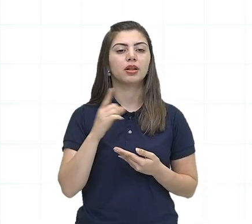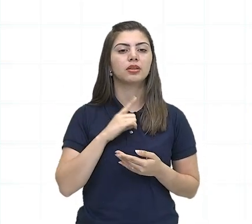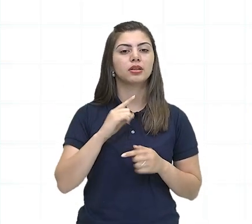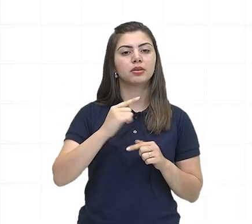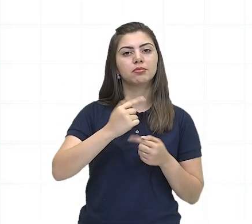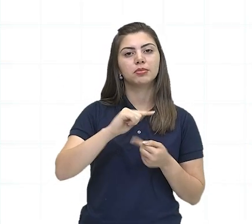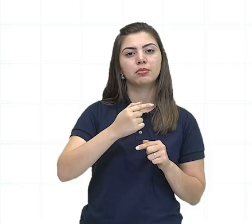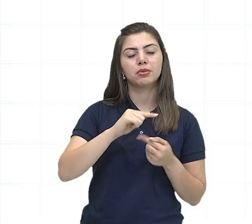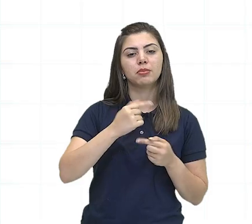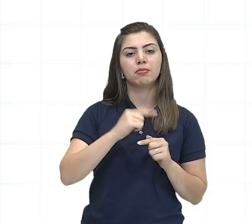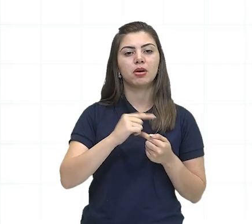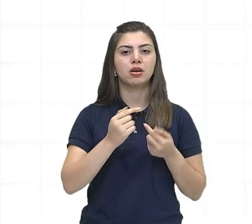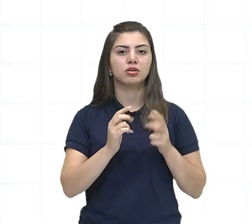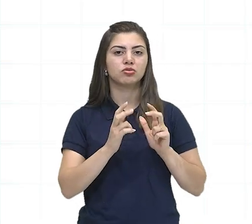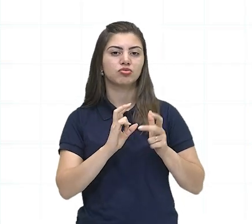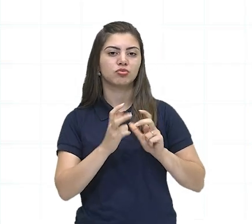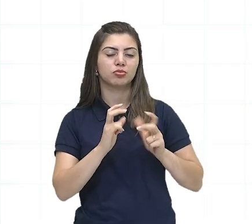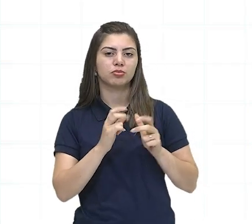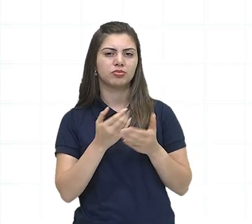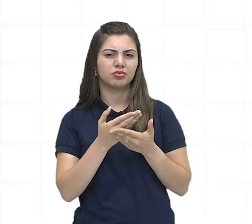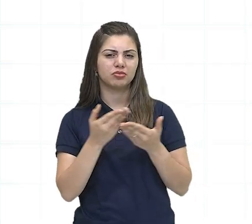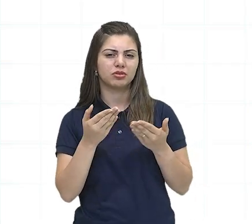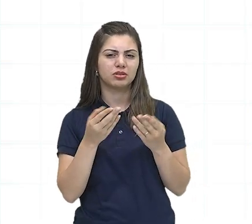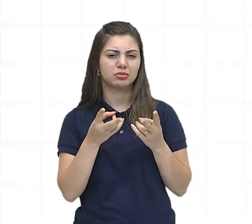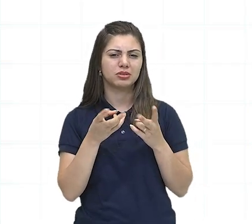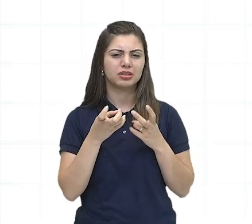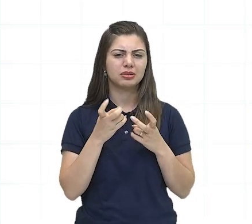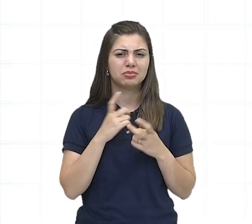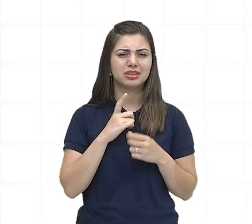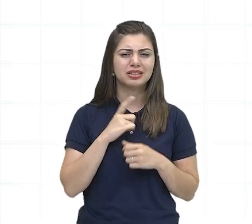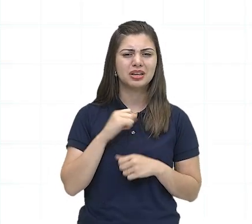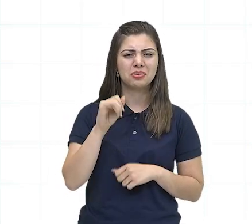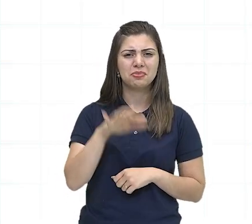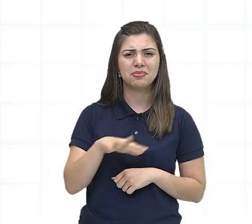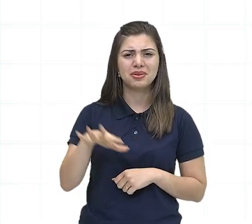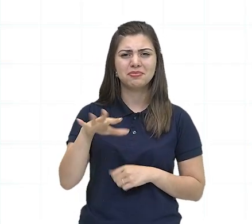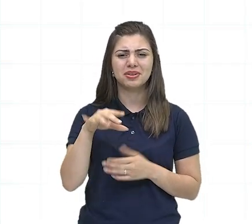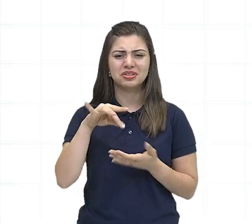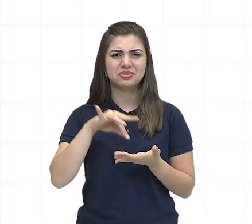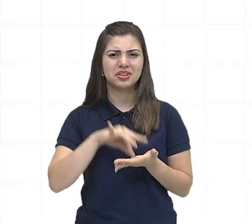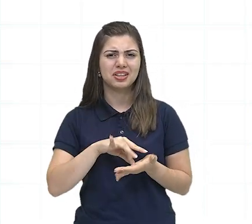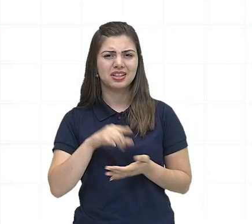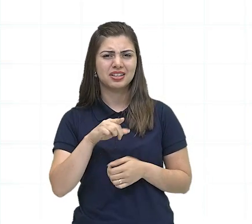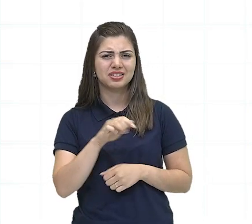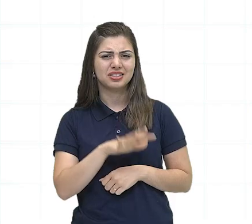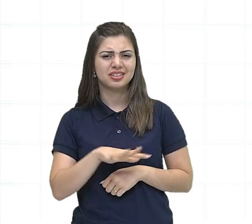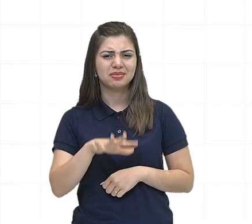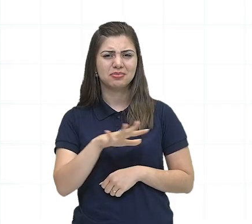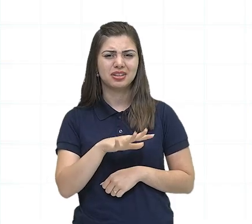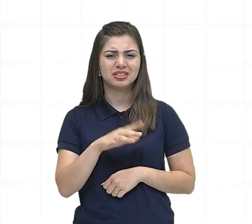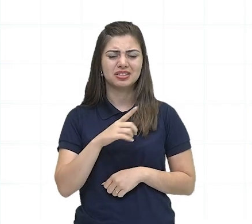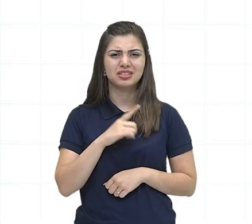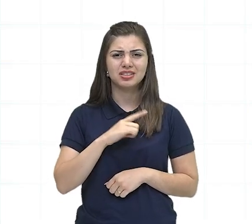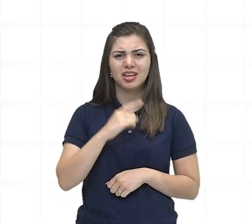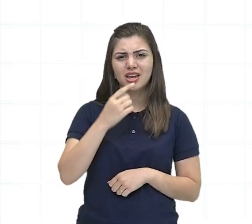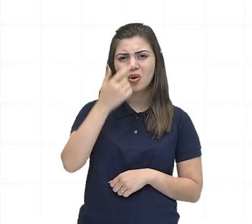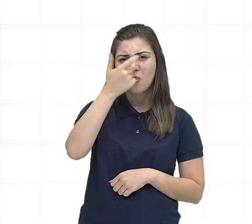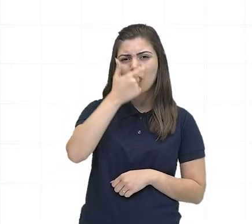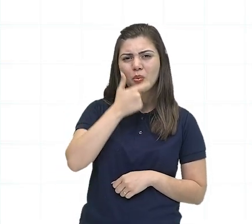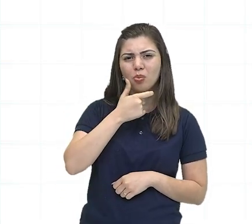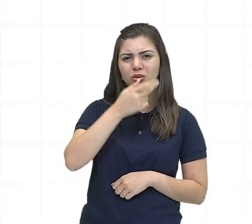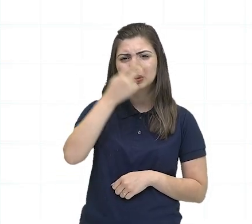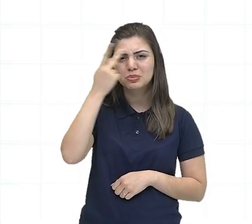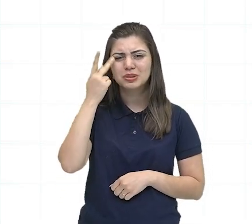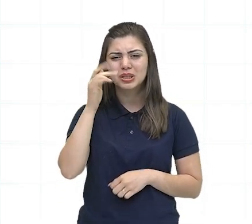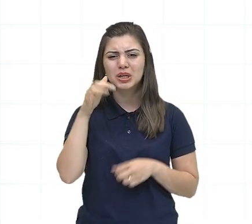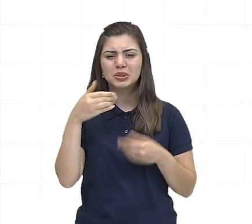que abstrato? Você está vendo alguma figura real nessa imagem? Está vendo algum rosto de alguma